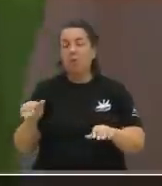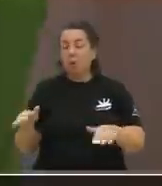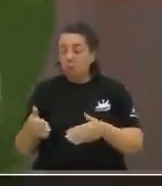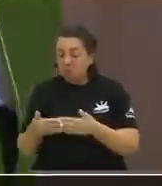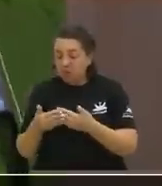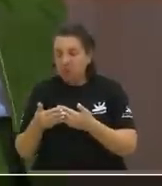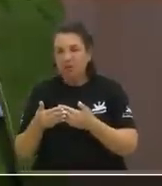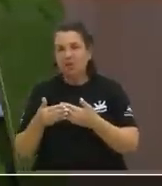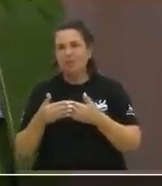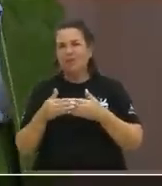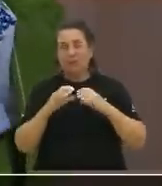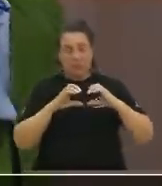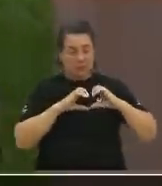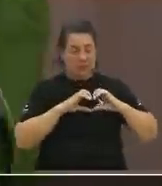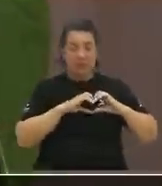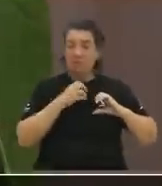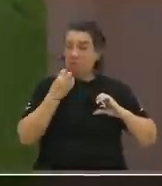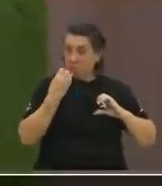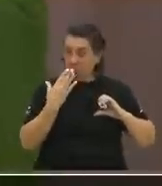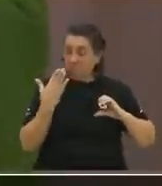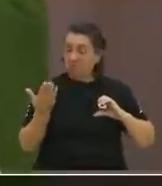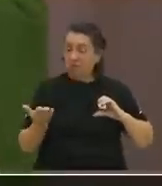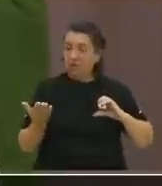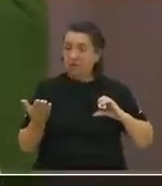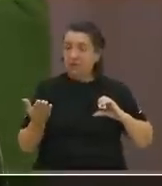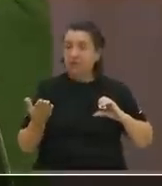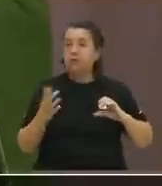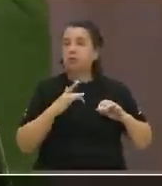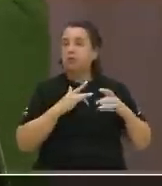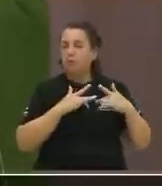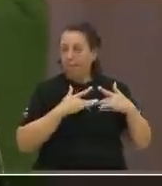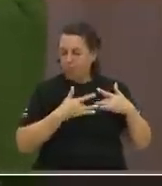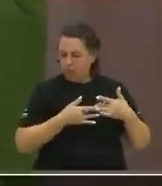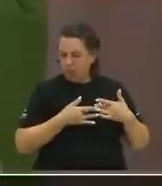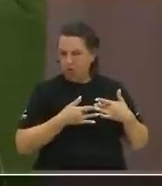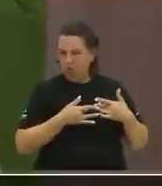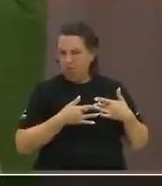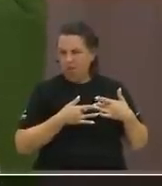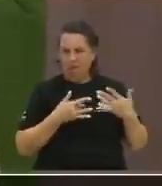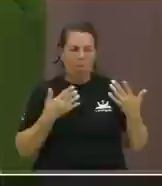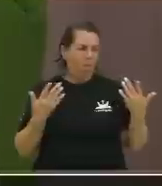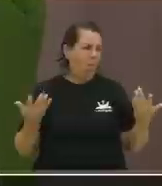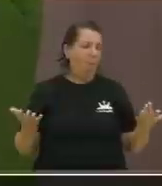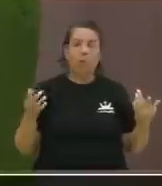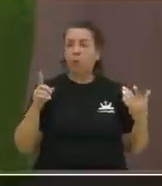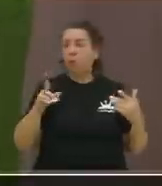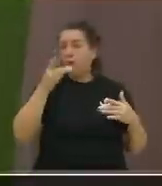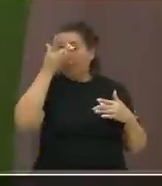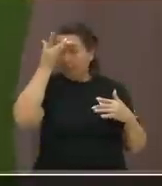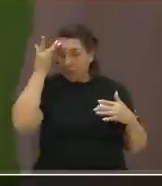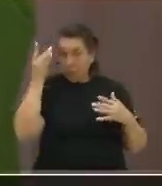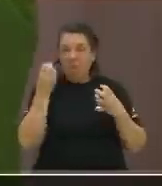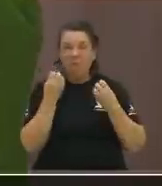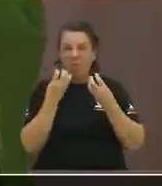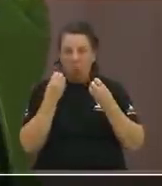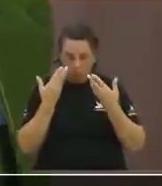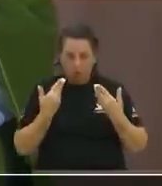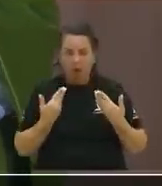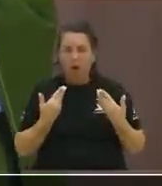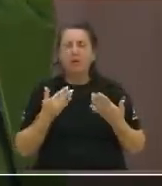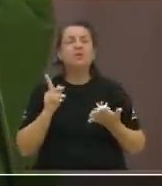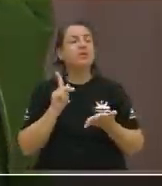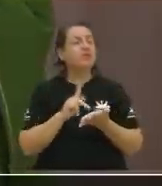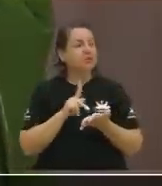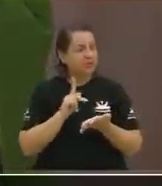esse coração, porque isso é questão de compaixão, ser uma pessoa boa, ser